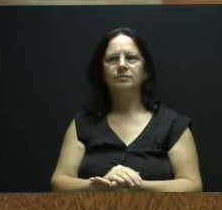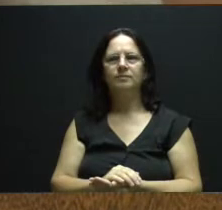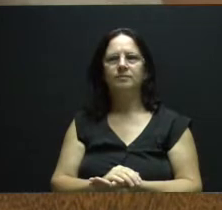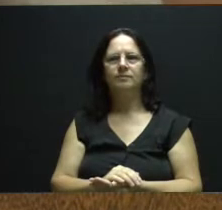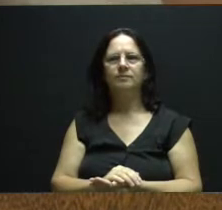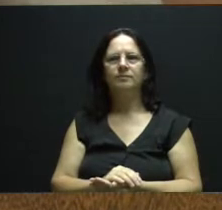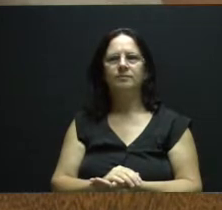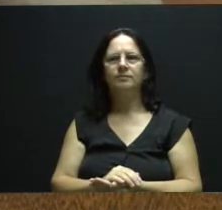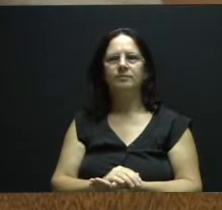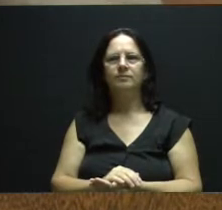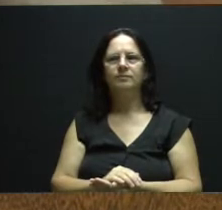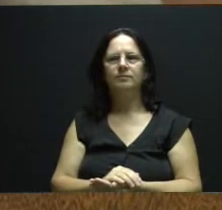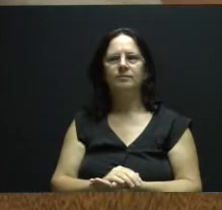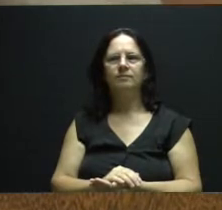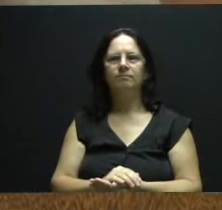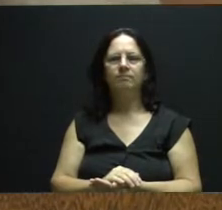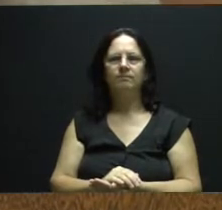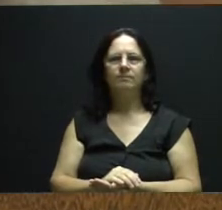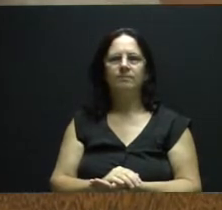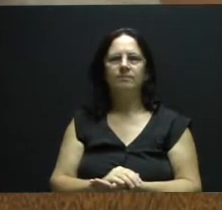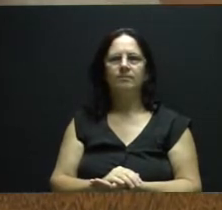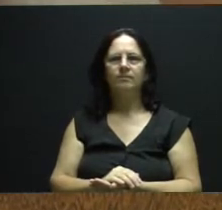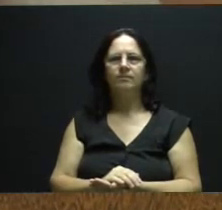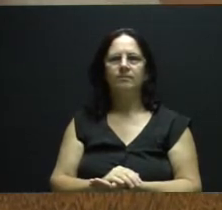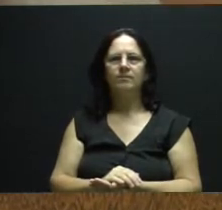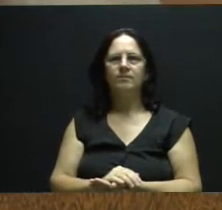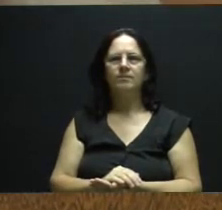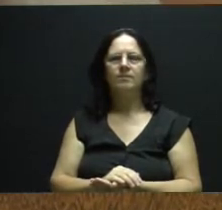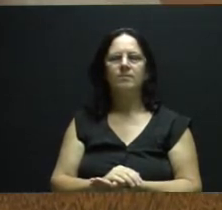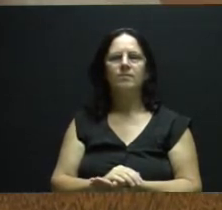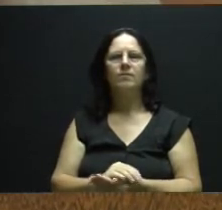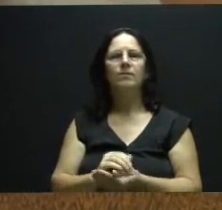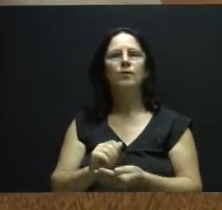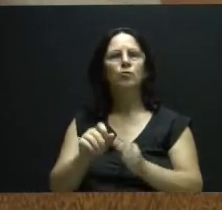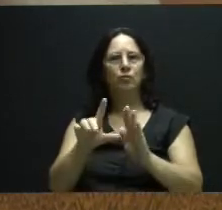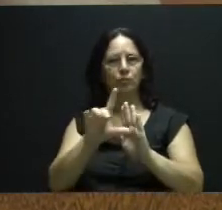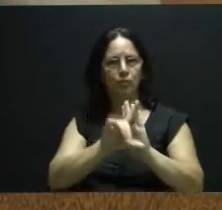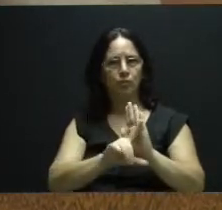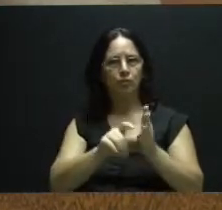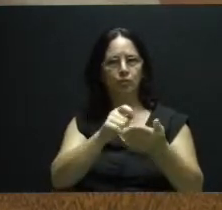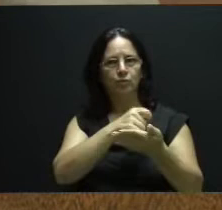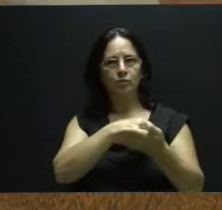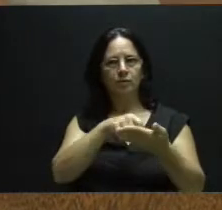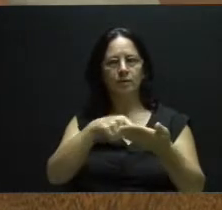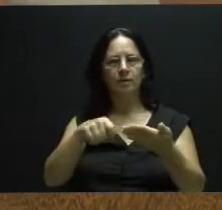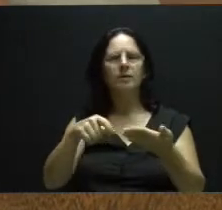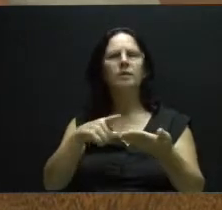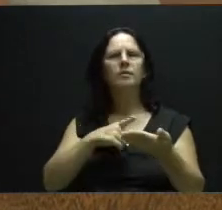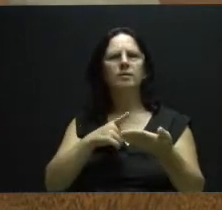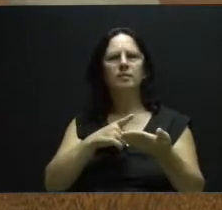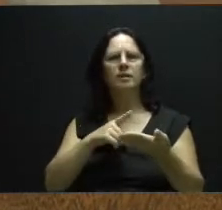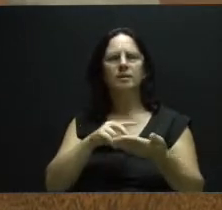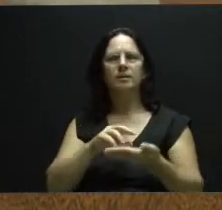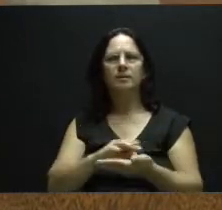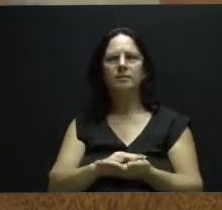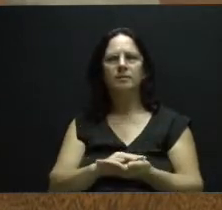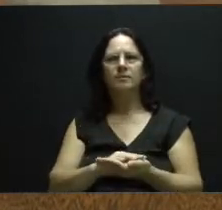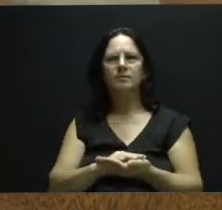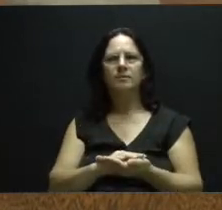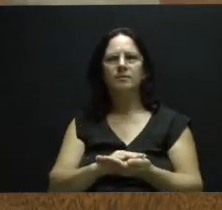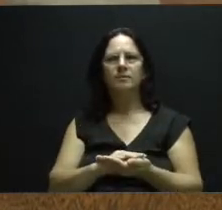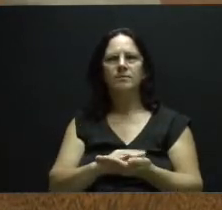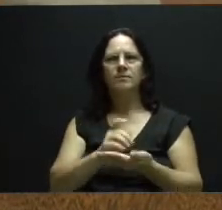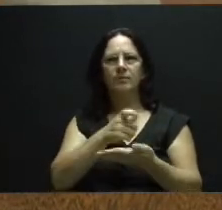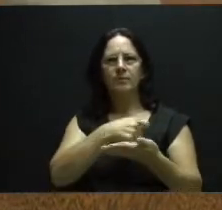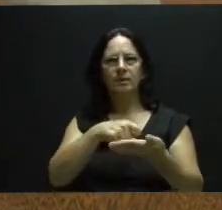o pressuposto de origem do legislativo mas para que seja dirigir redigida